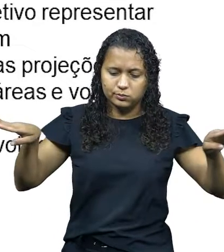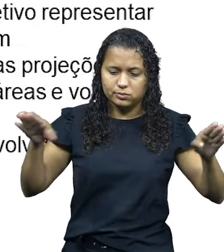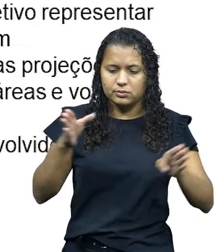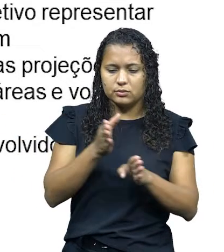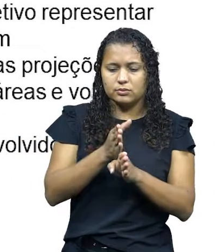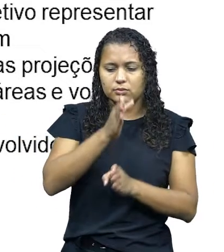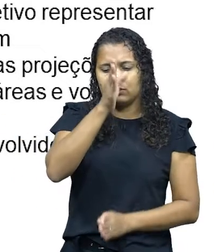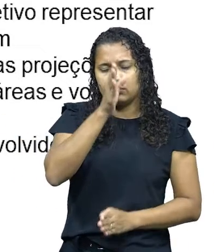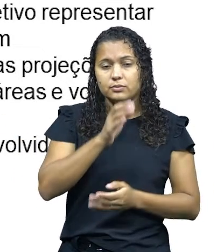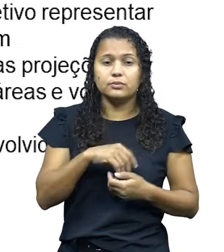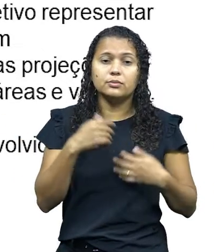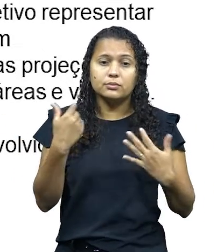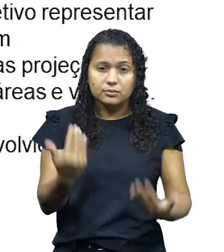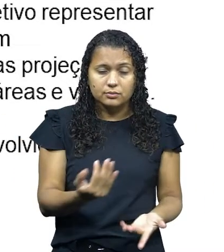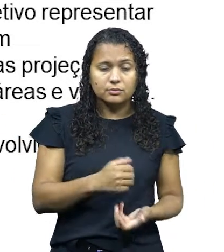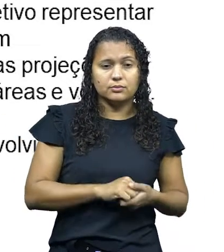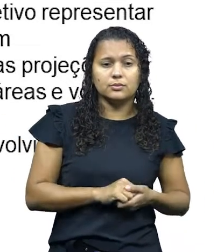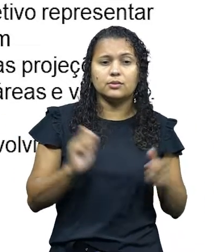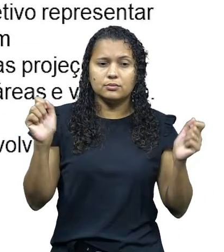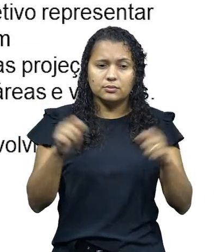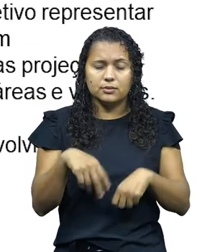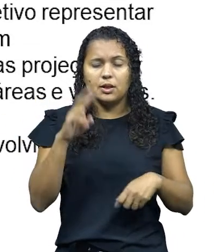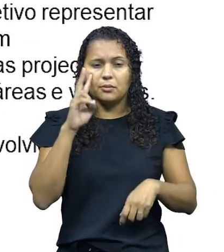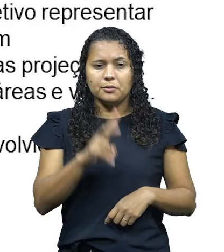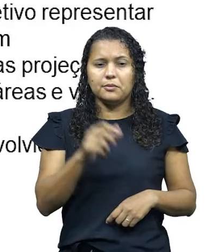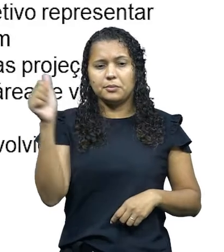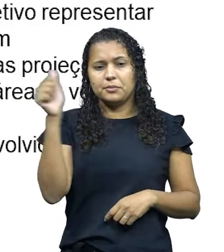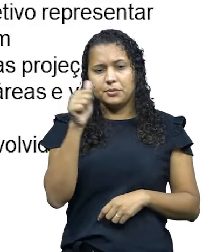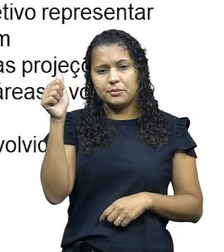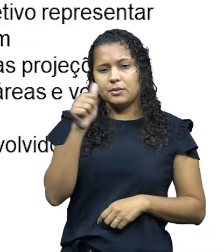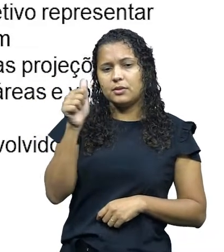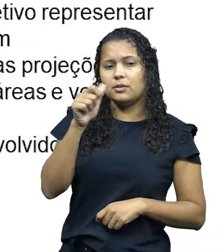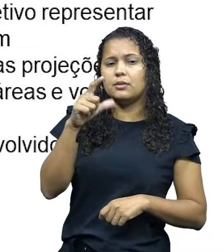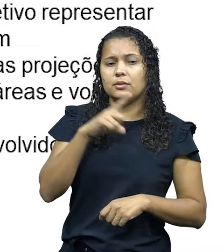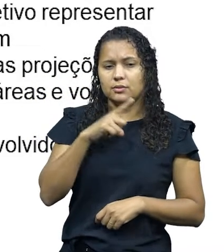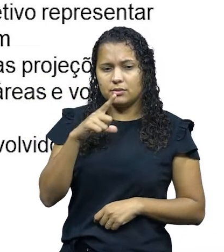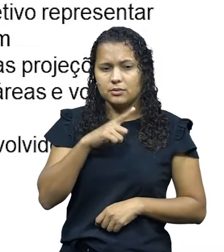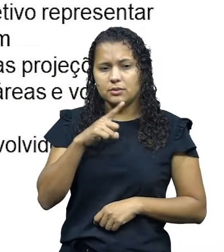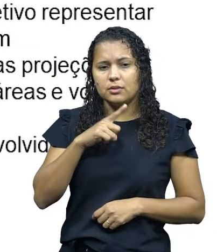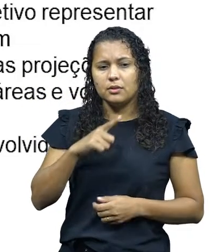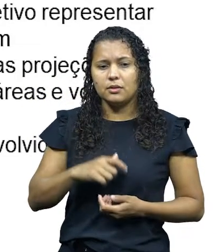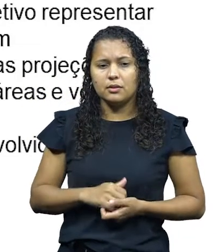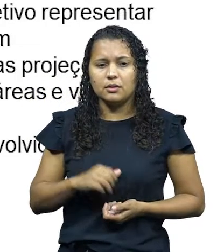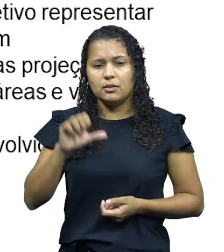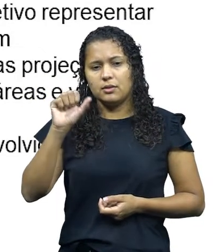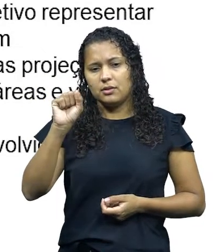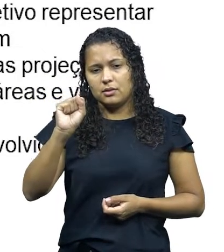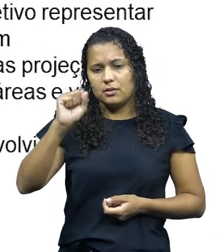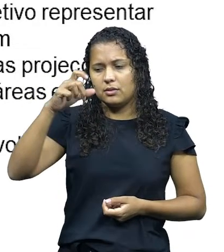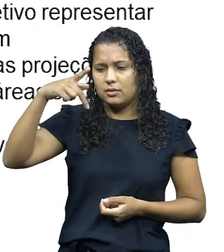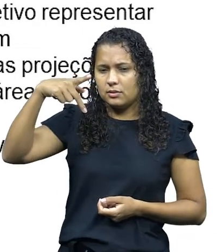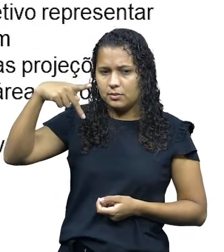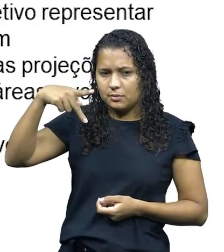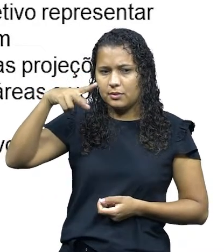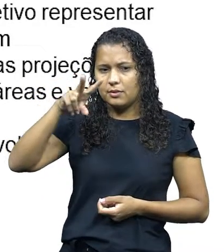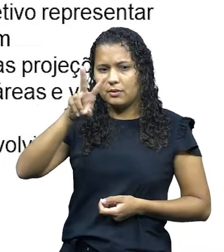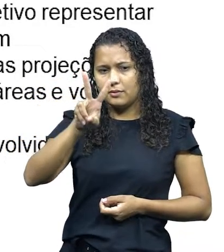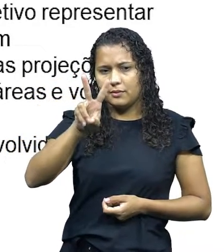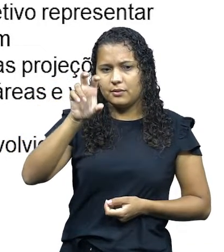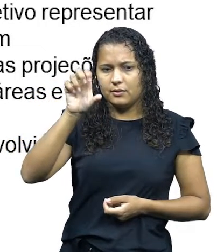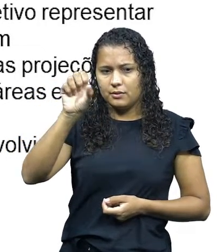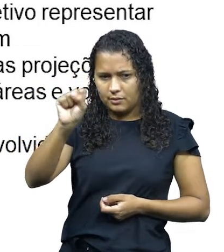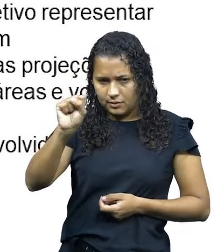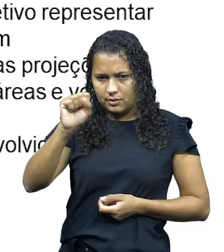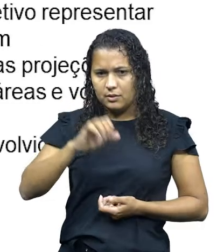e a visão horizontal. Então, como podemos ver no primeiro diedro aqui, nós temos o SPVS,